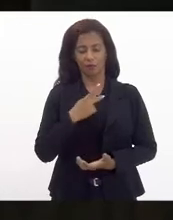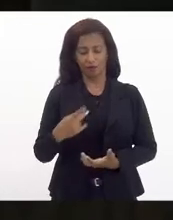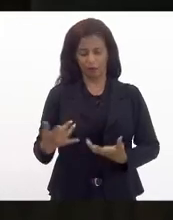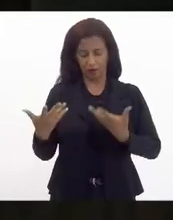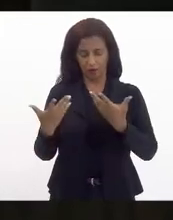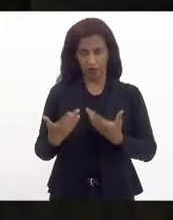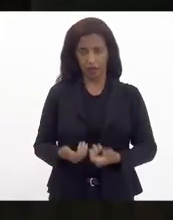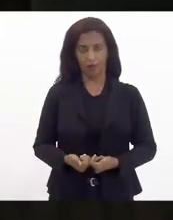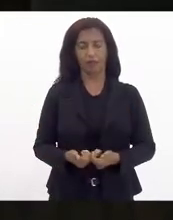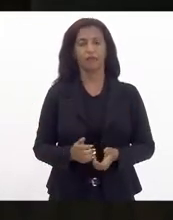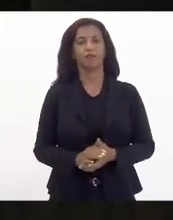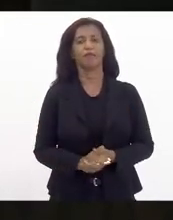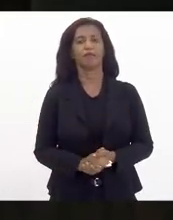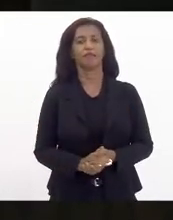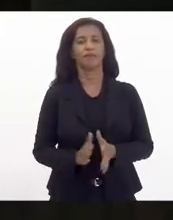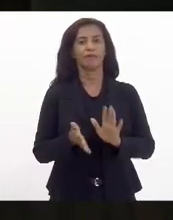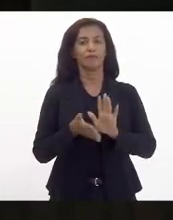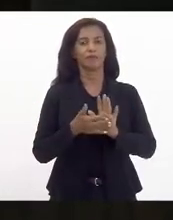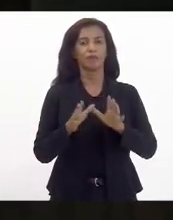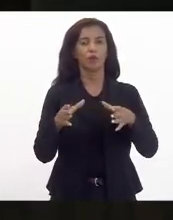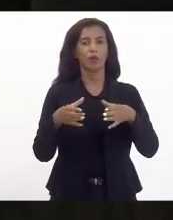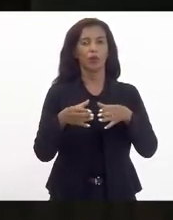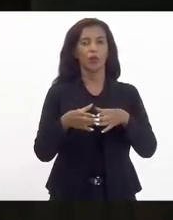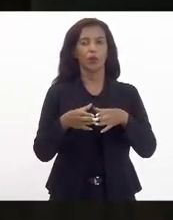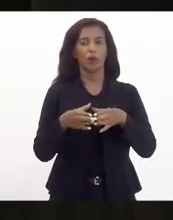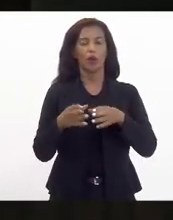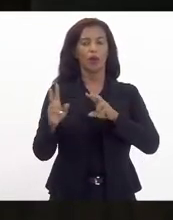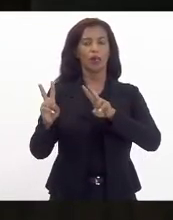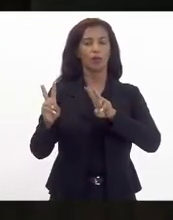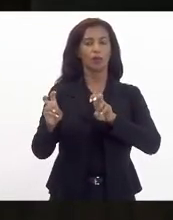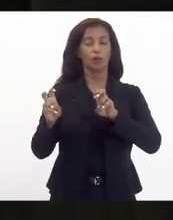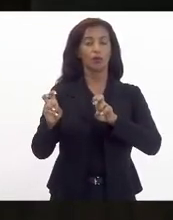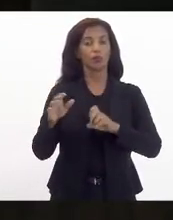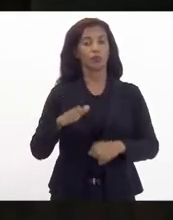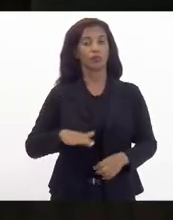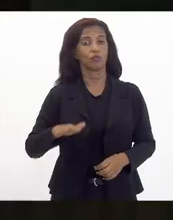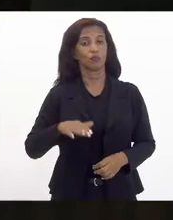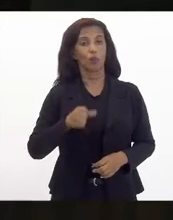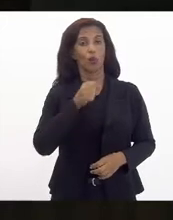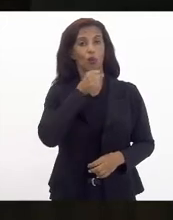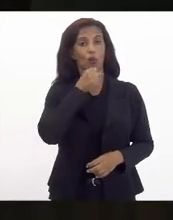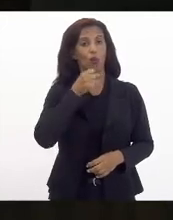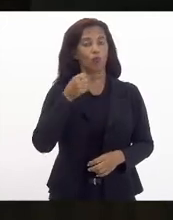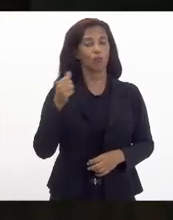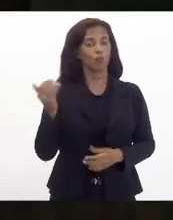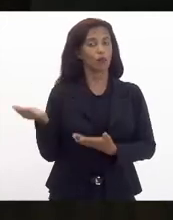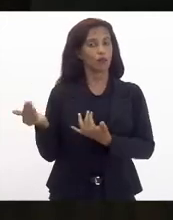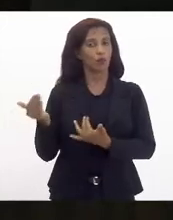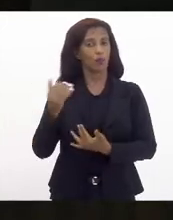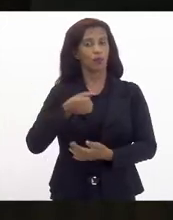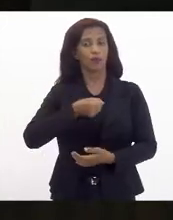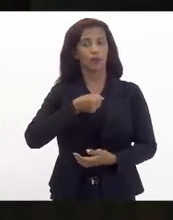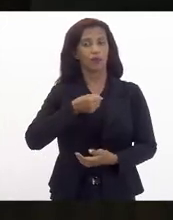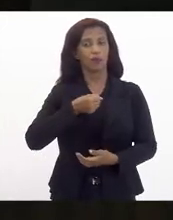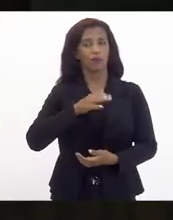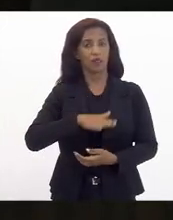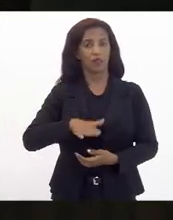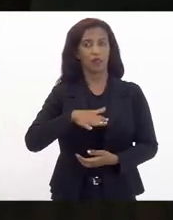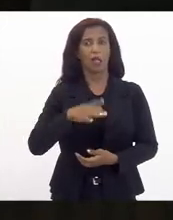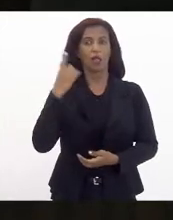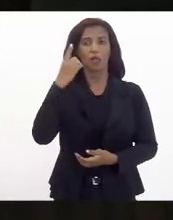defere pedido de vossa excelência para emitir parecer pela comissão de assuntos da criança do Adolescente do Idoso deputada Rosane Félix o